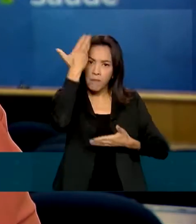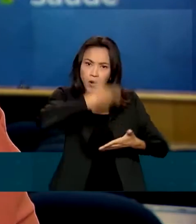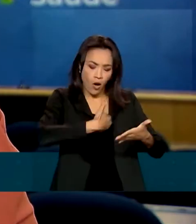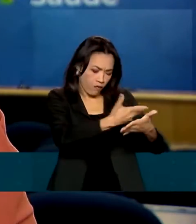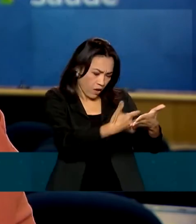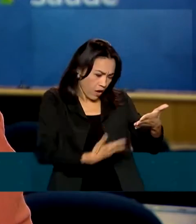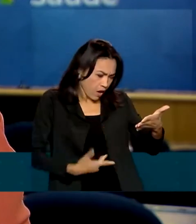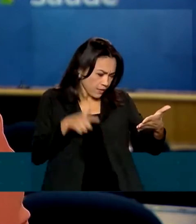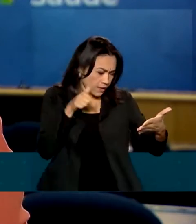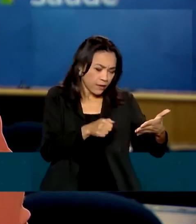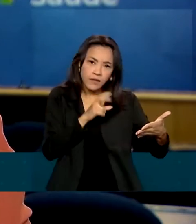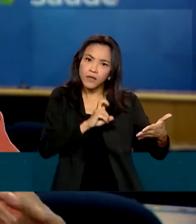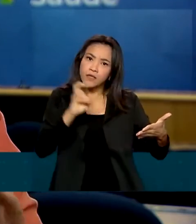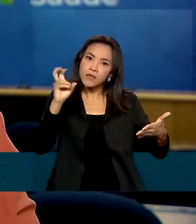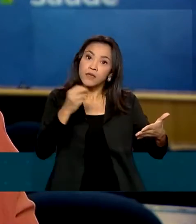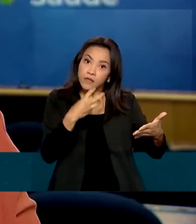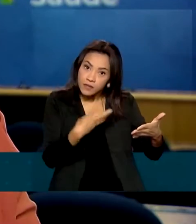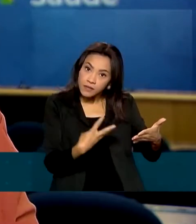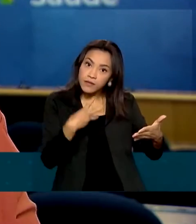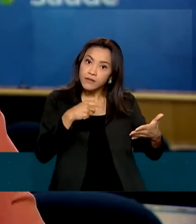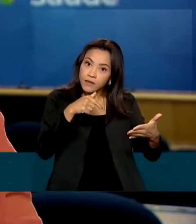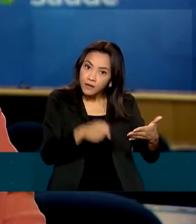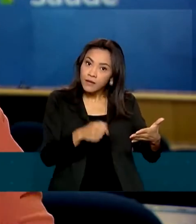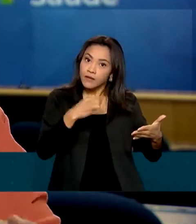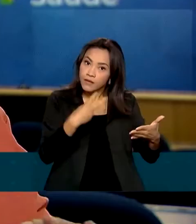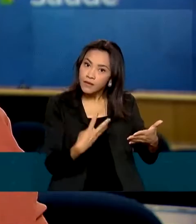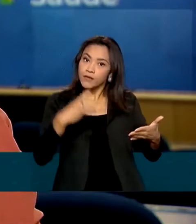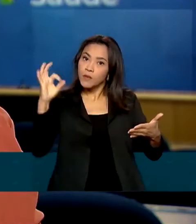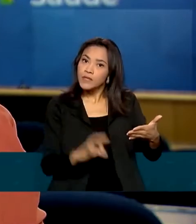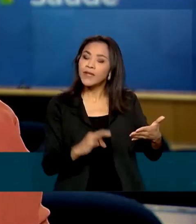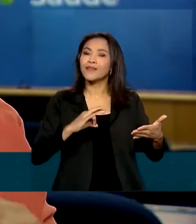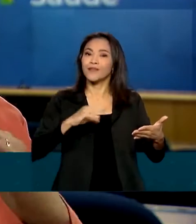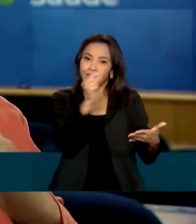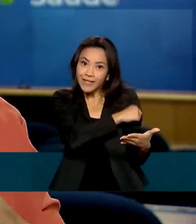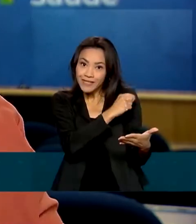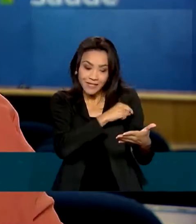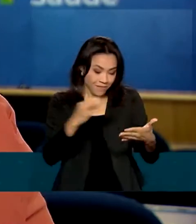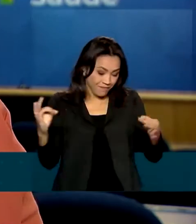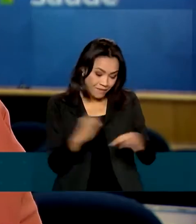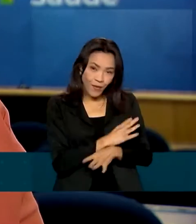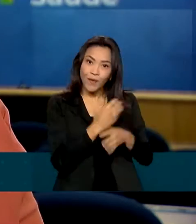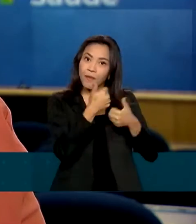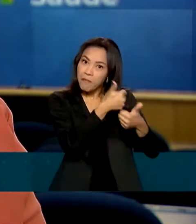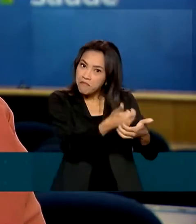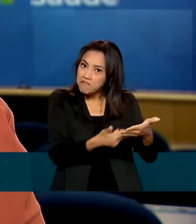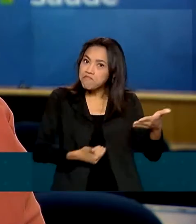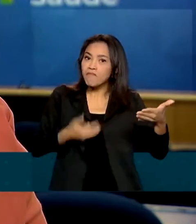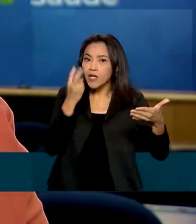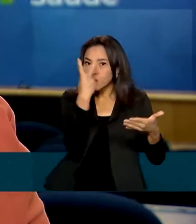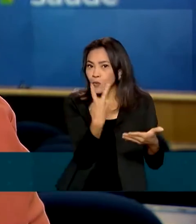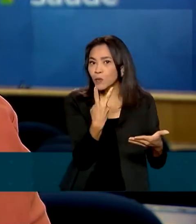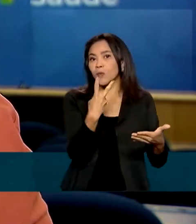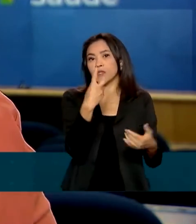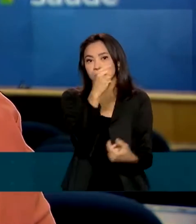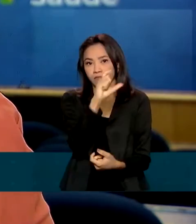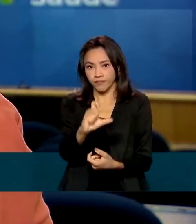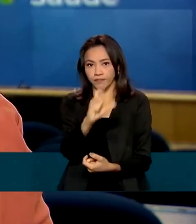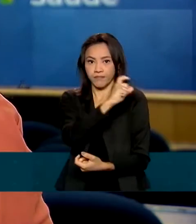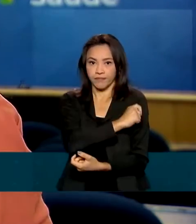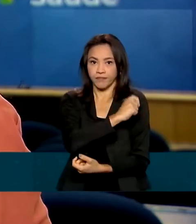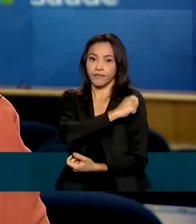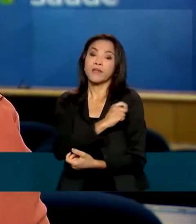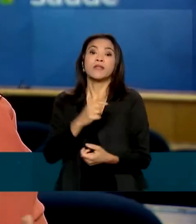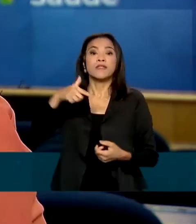73 por cento dos brasileiros estão com esquema vacinal completo com as duas doses 71 milhões